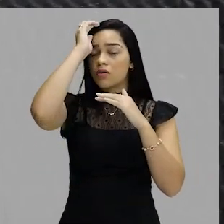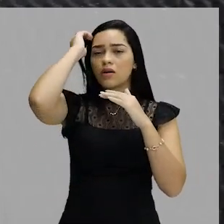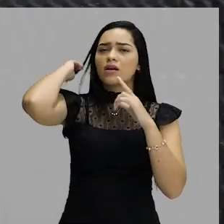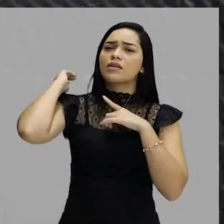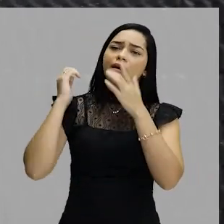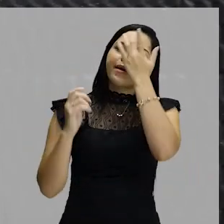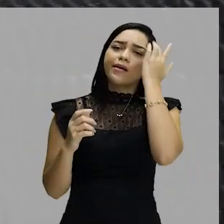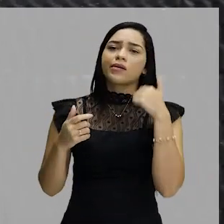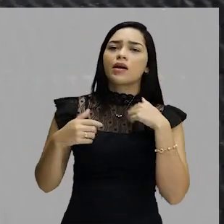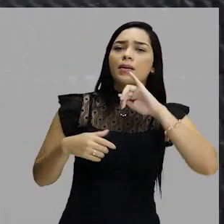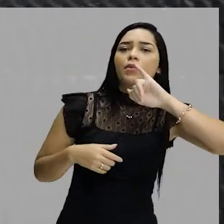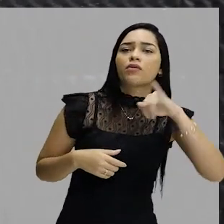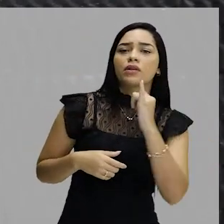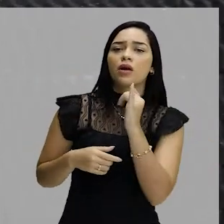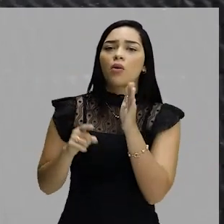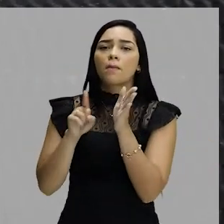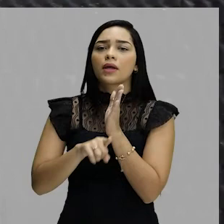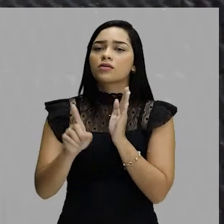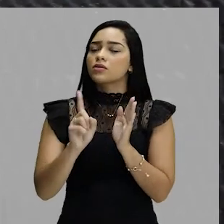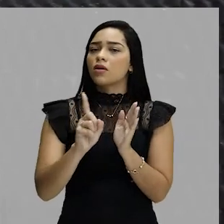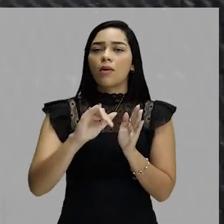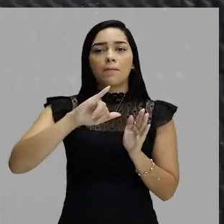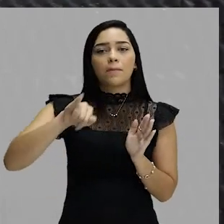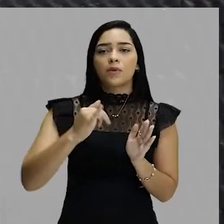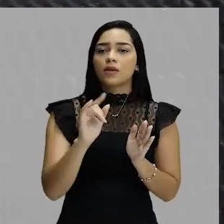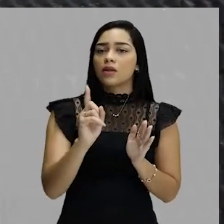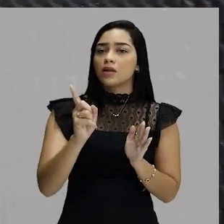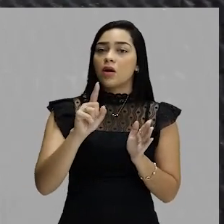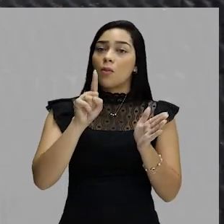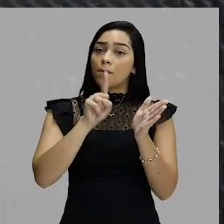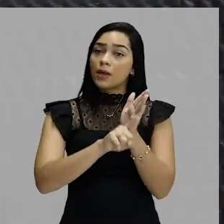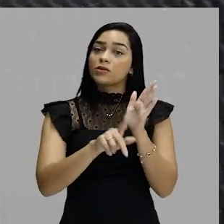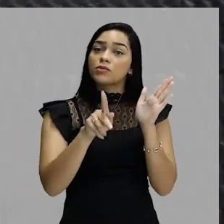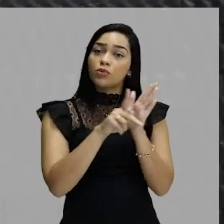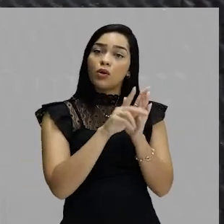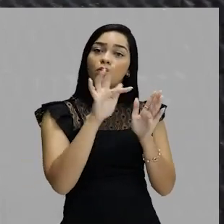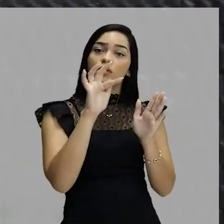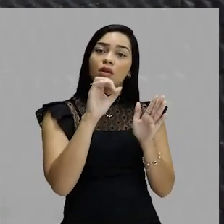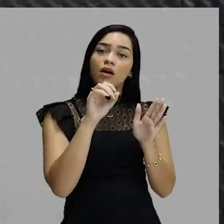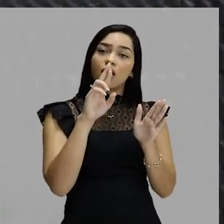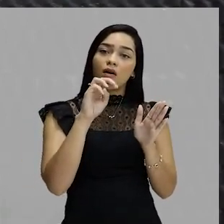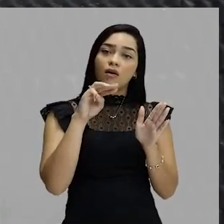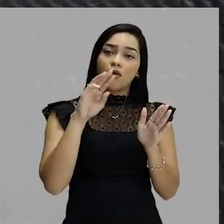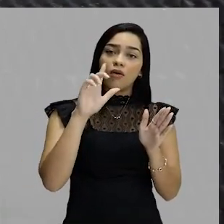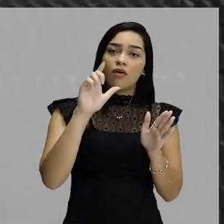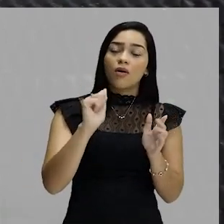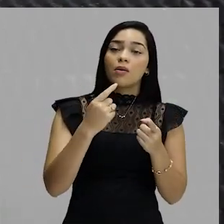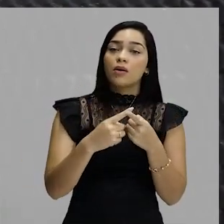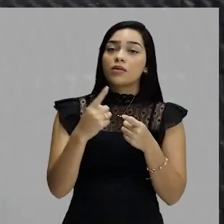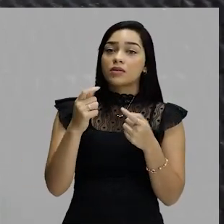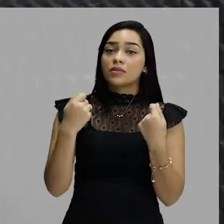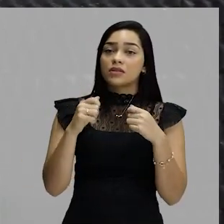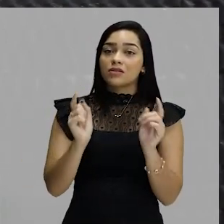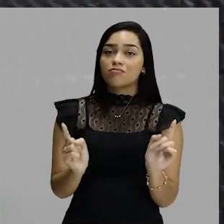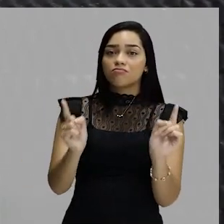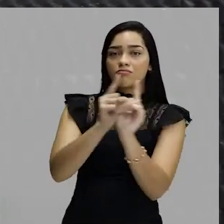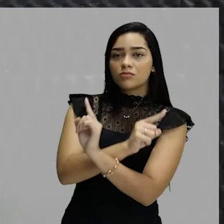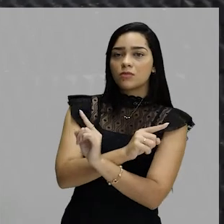gente que eu quero aproveitar esse menos. Nada de aproveitar. Um menos é da fórmula, outro menos é do número. Porque você tem que fazer o jogo de